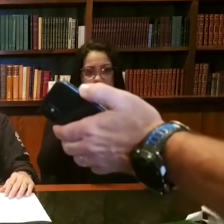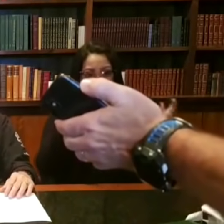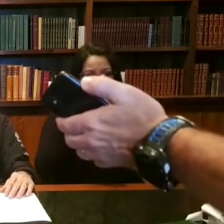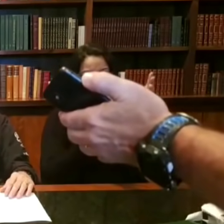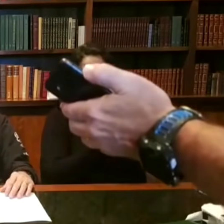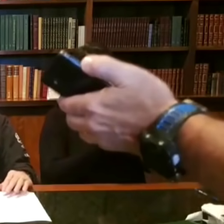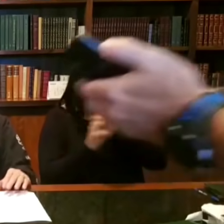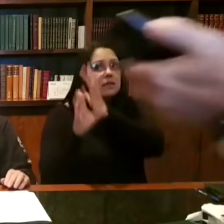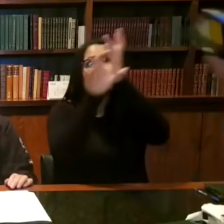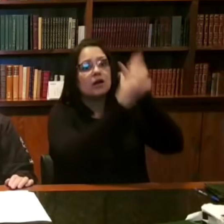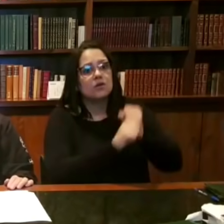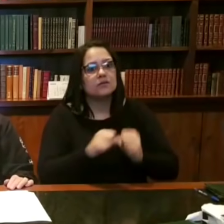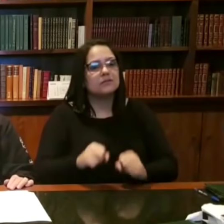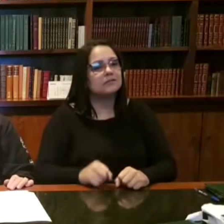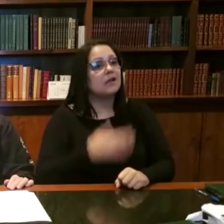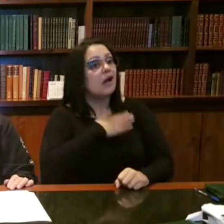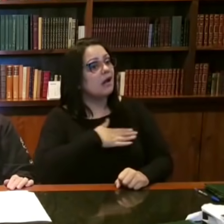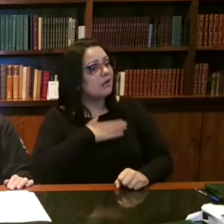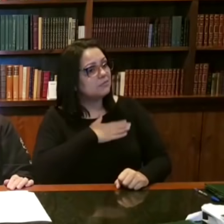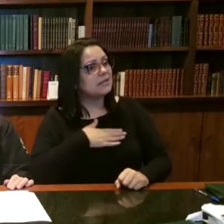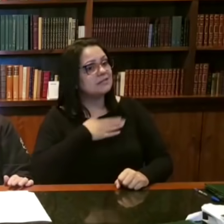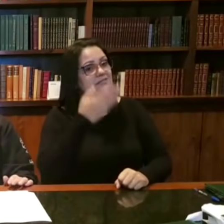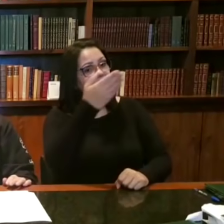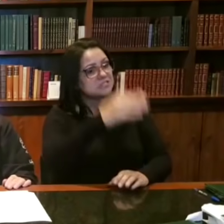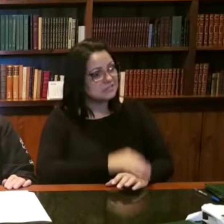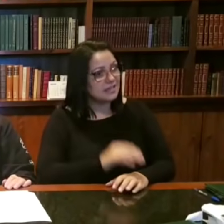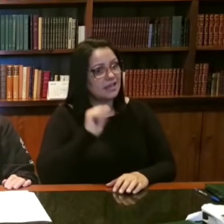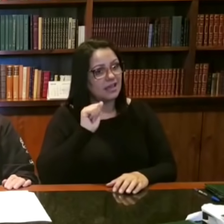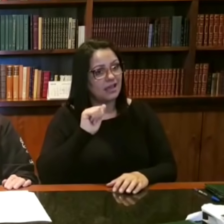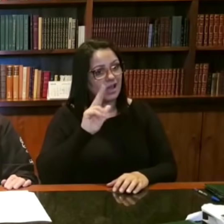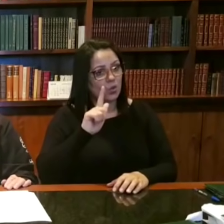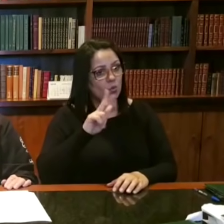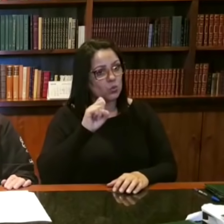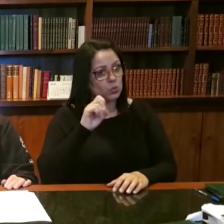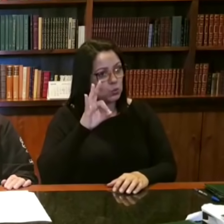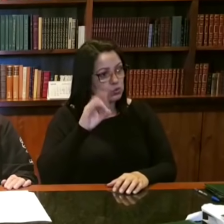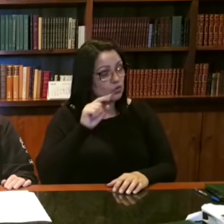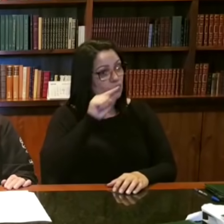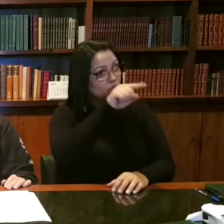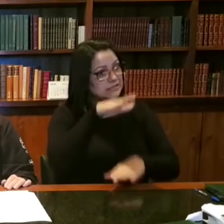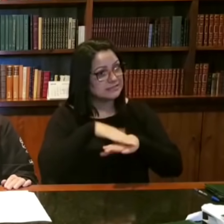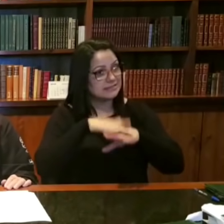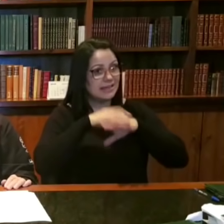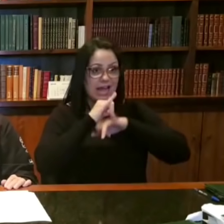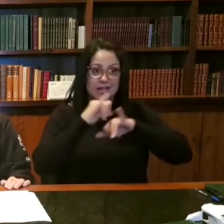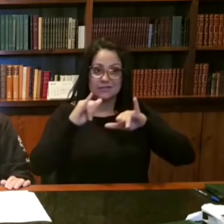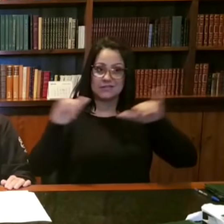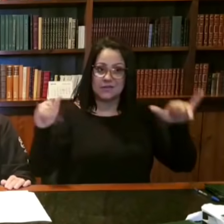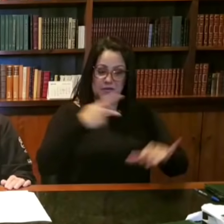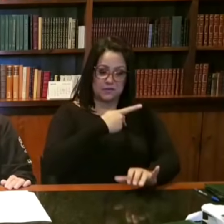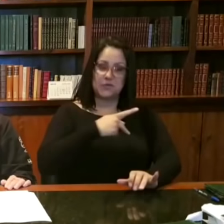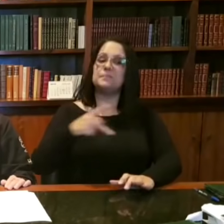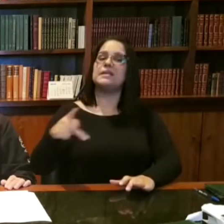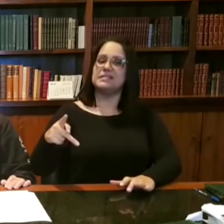calcular a queda do PIB? Prazer falar com você, porque você que anunciou. Você anunciou que o